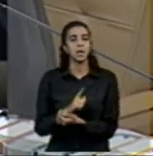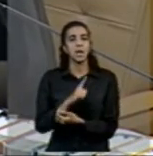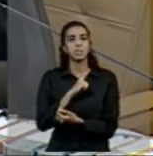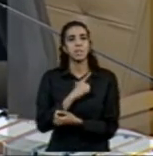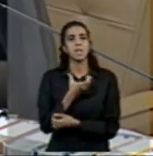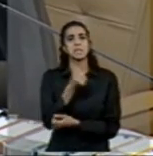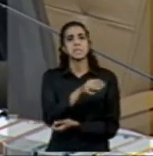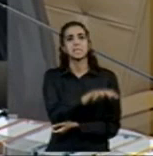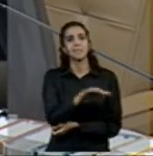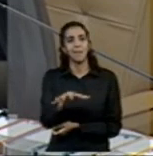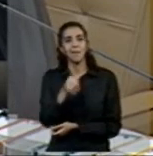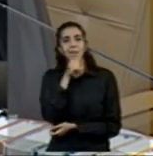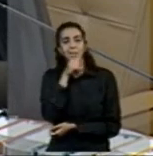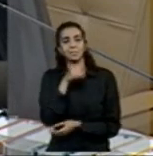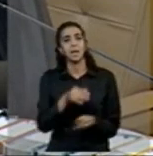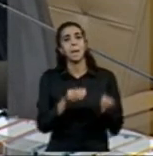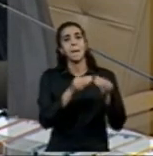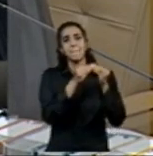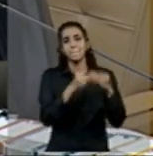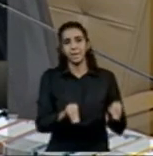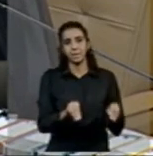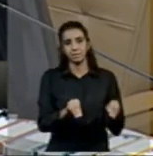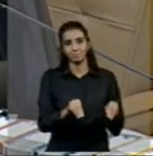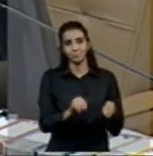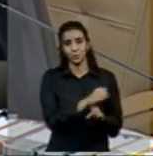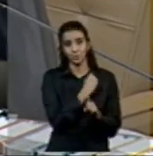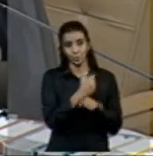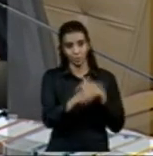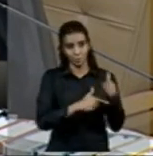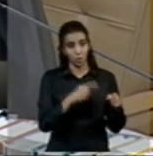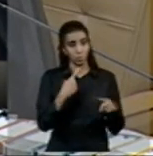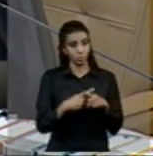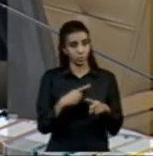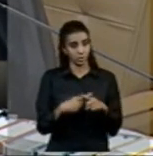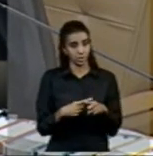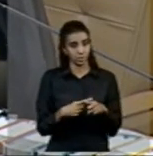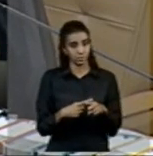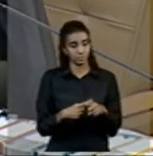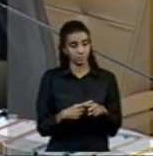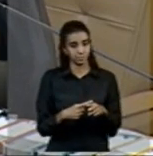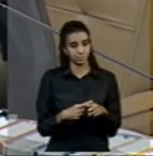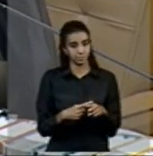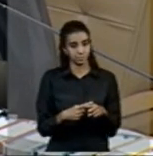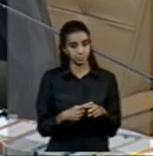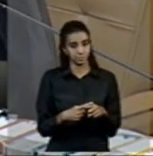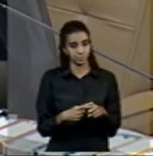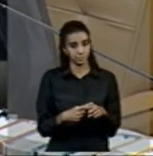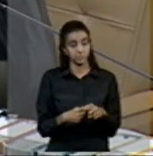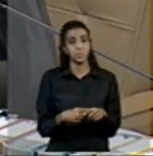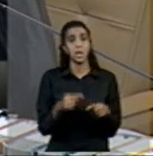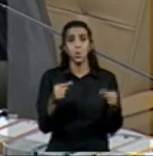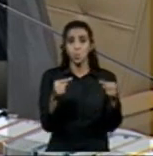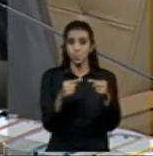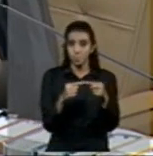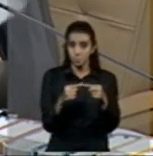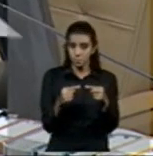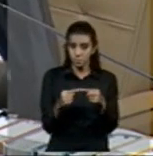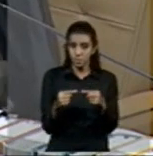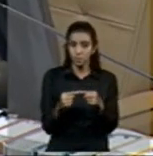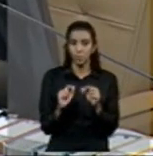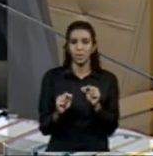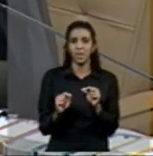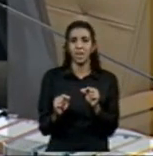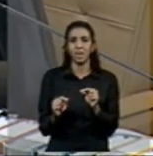dimensões da precarização social do trabalho no país, antes descritas, pois ela coincide com as posições